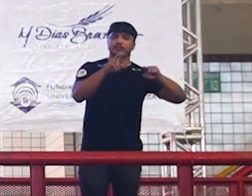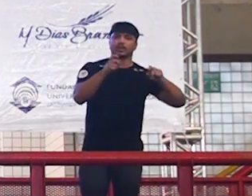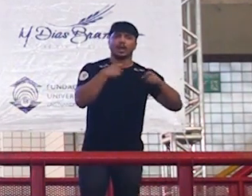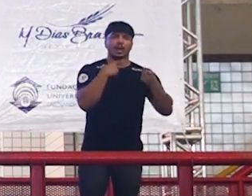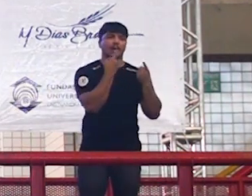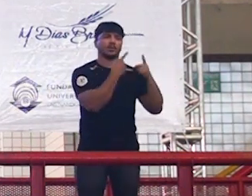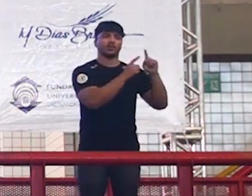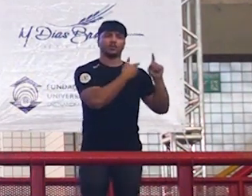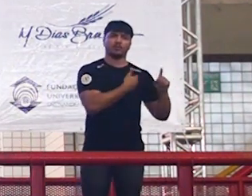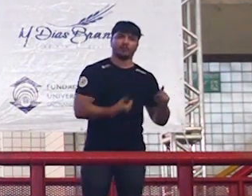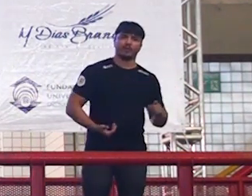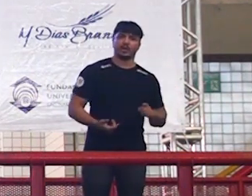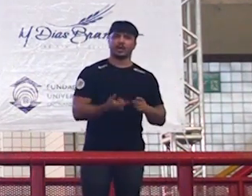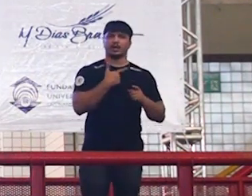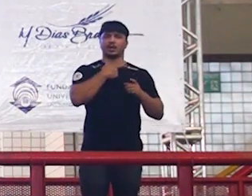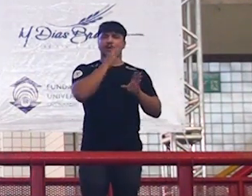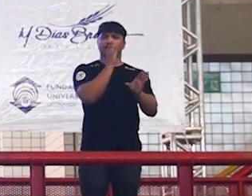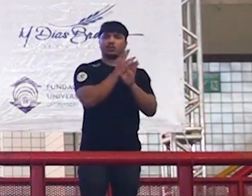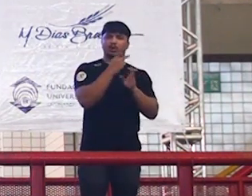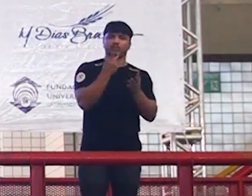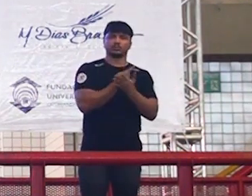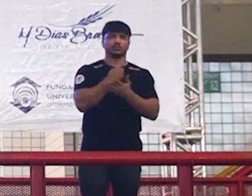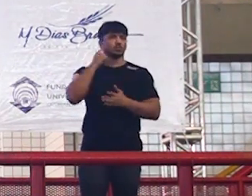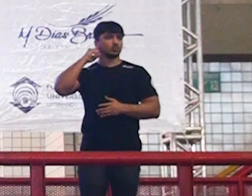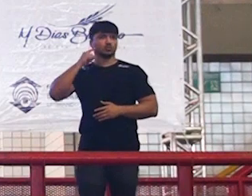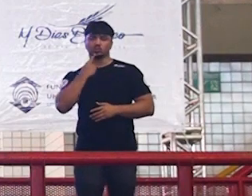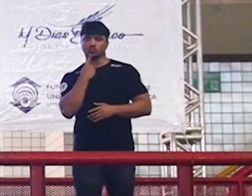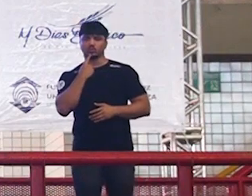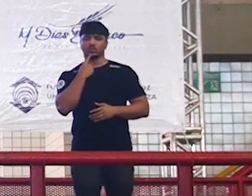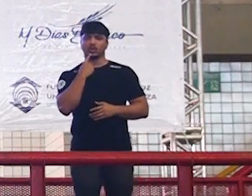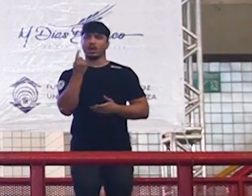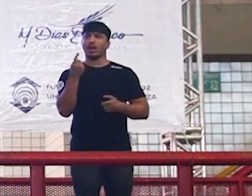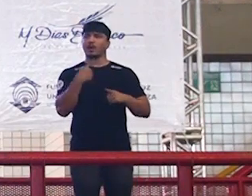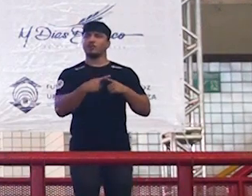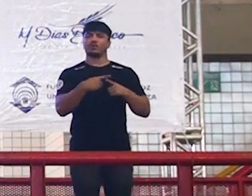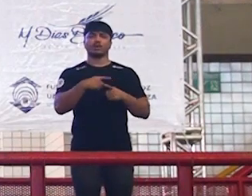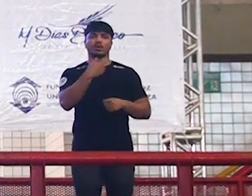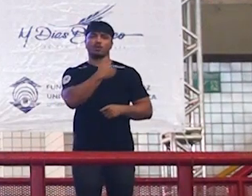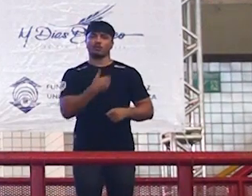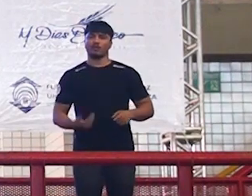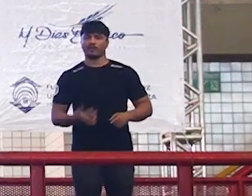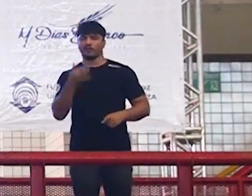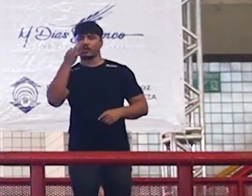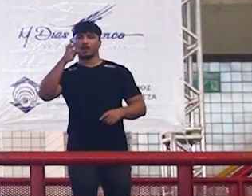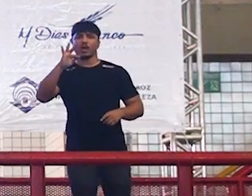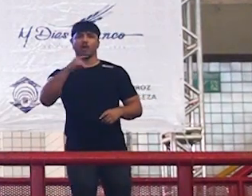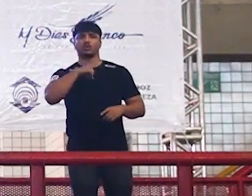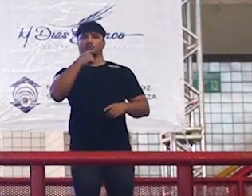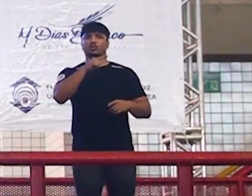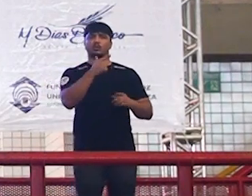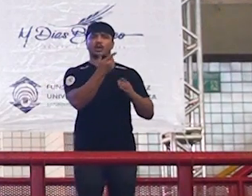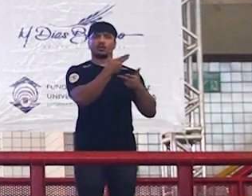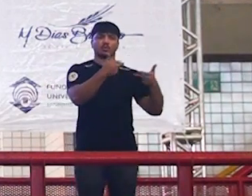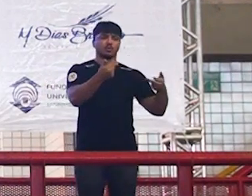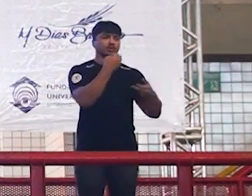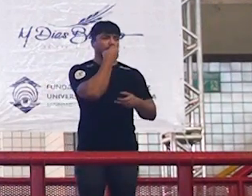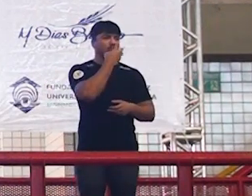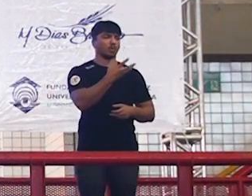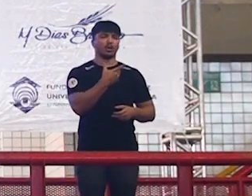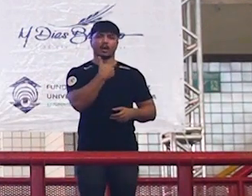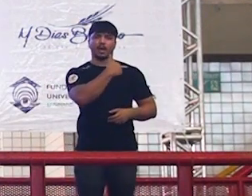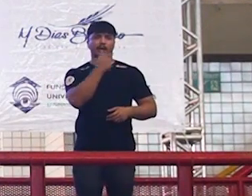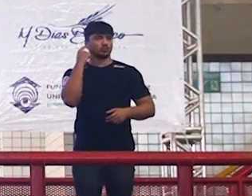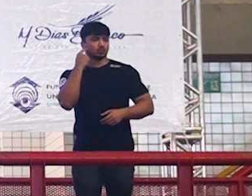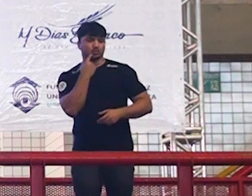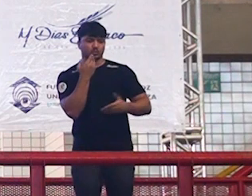do governo por conta da questão dos surdos. Ah, professor, o governo federal não está criando condições para um